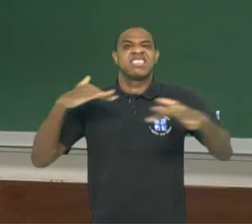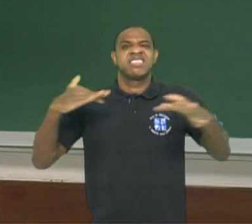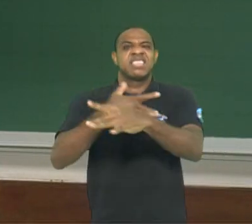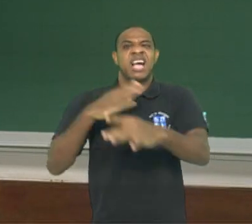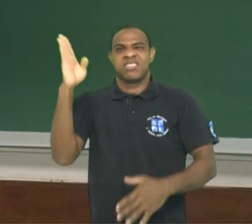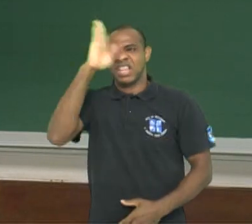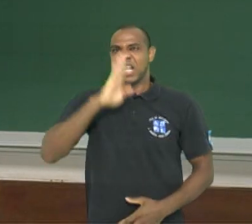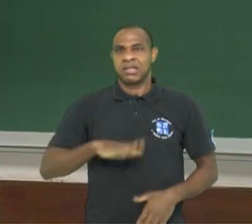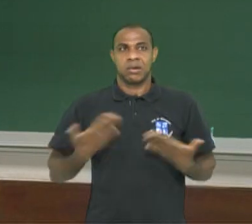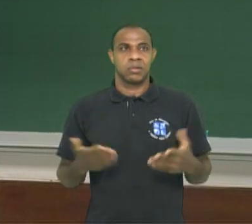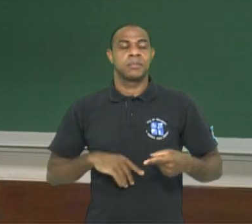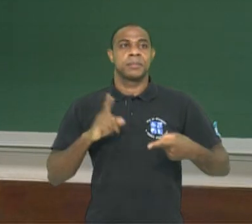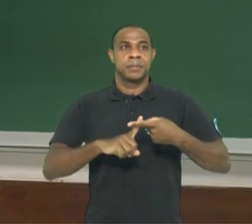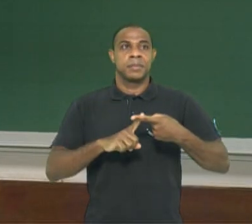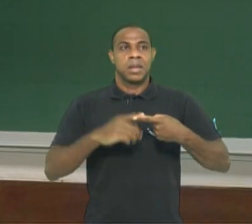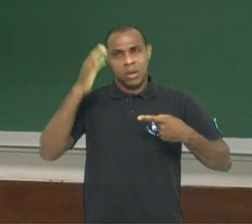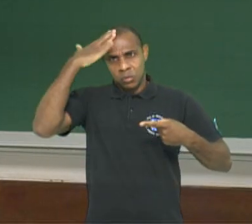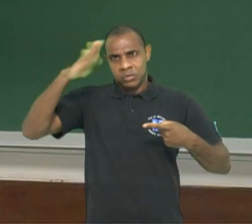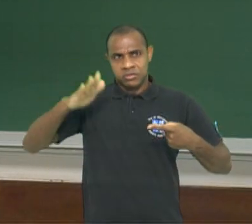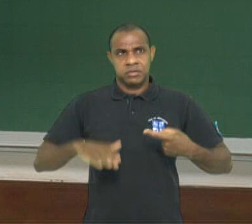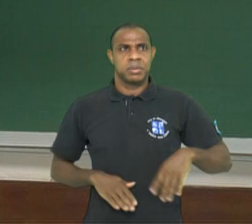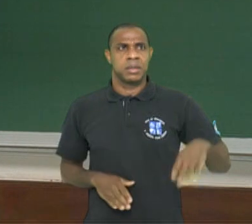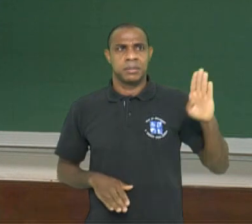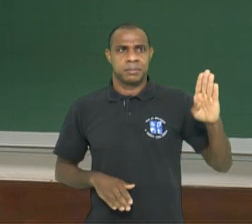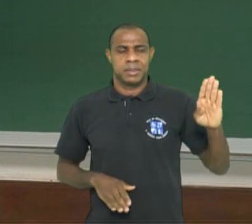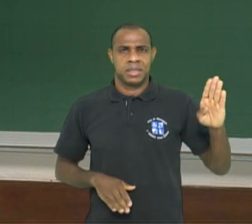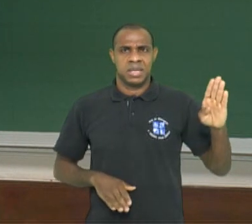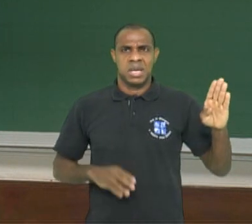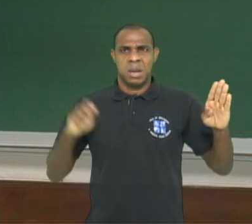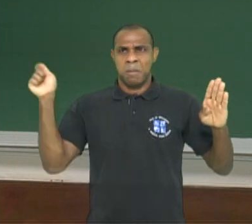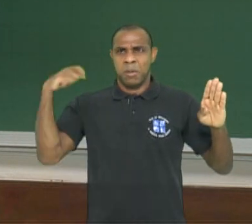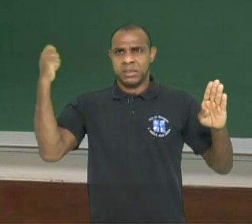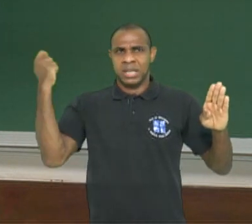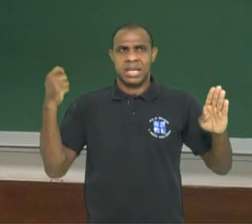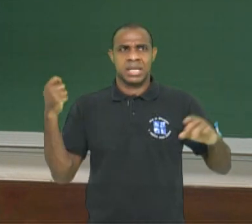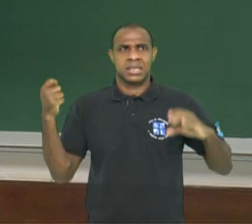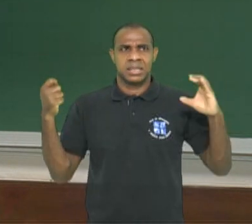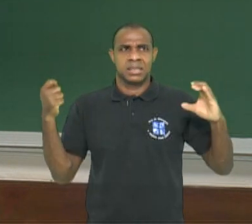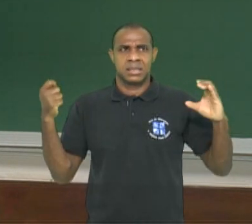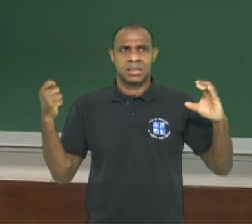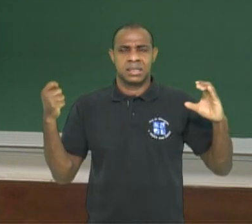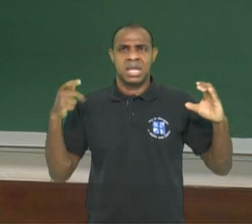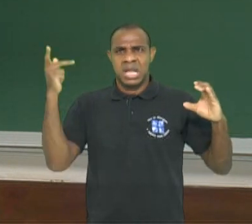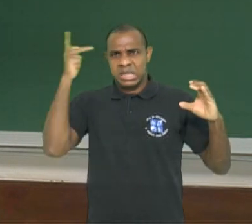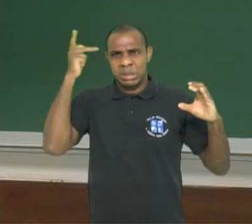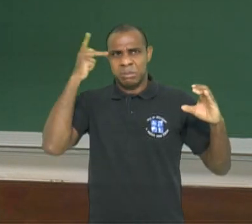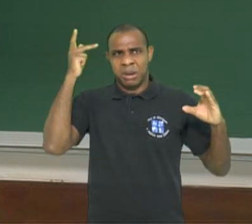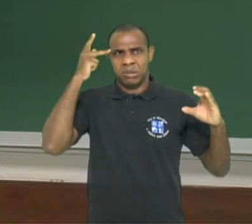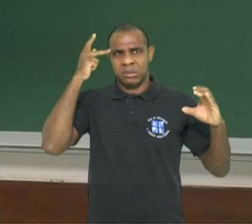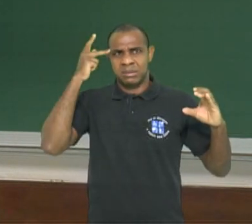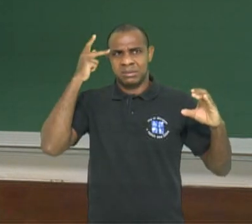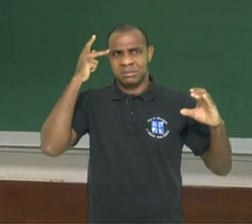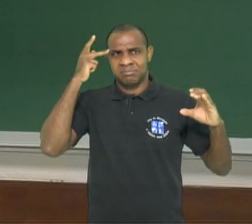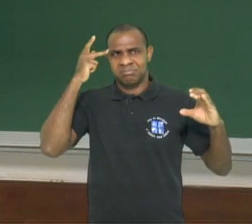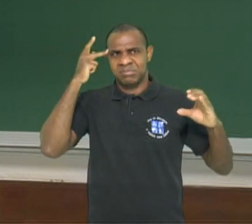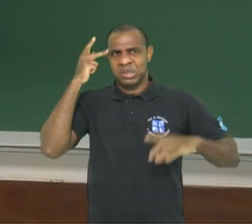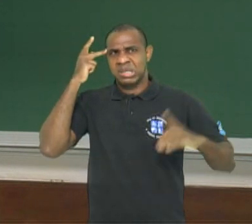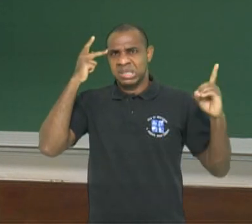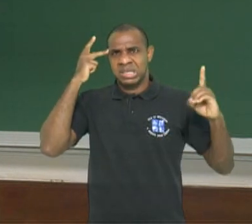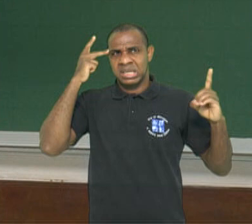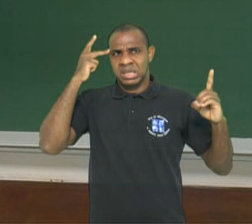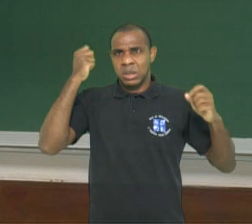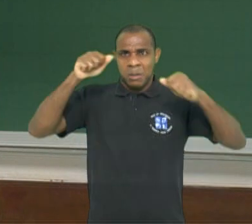A, Curitiba. Letra B, Porto Alegre. Letra C, São Paulo. Ou letra